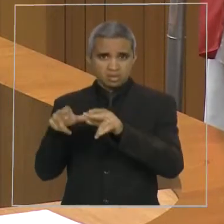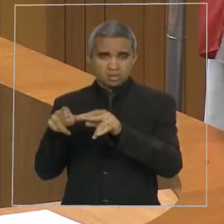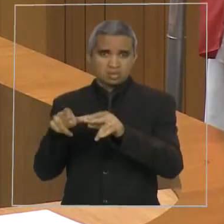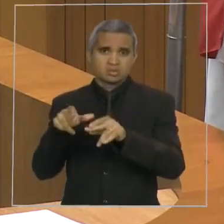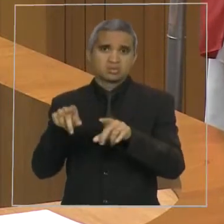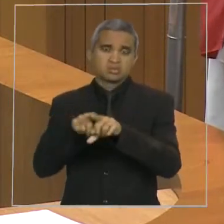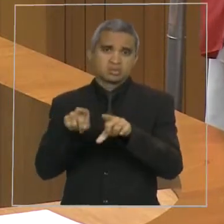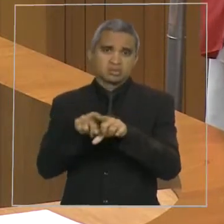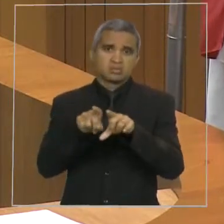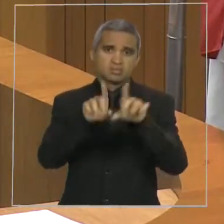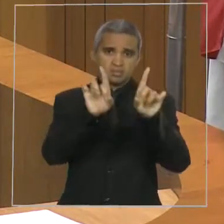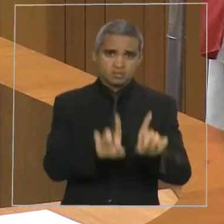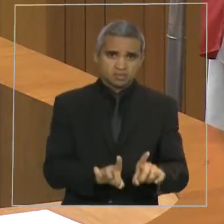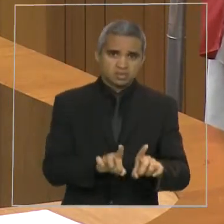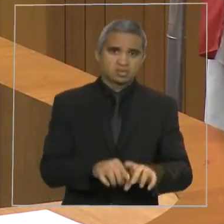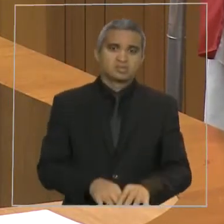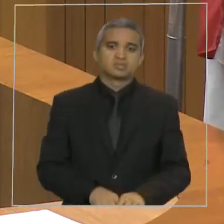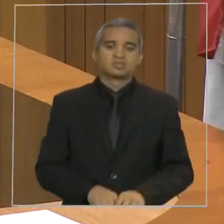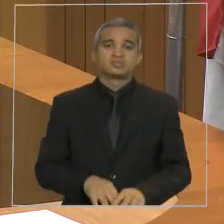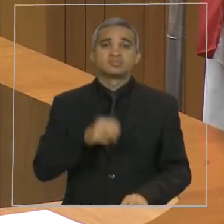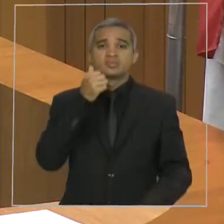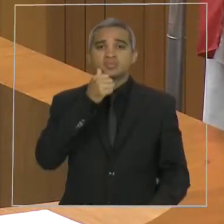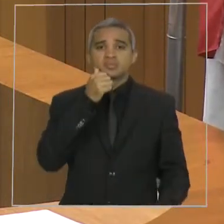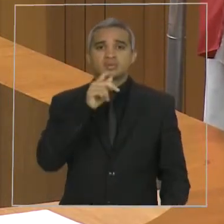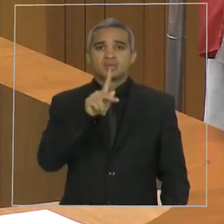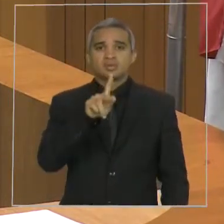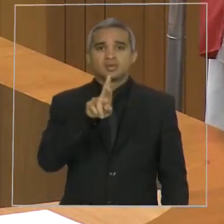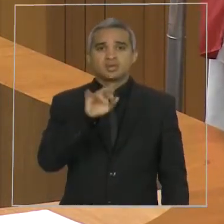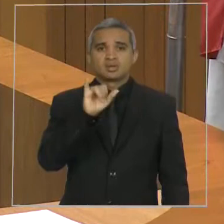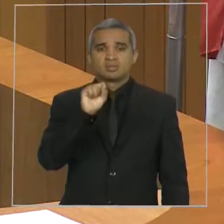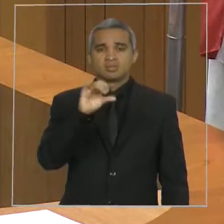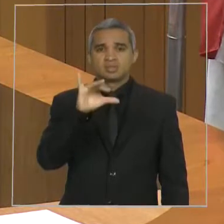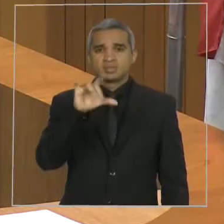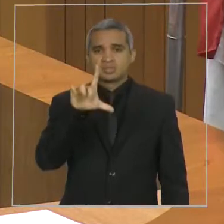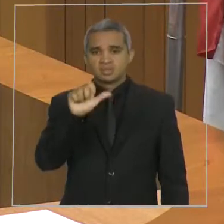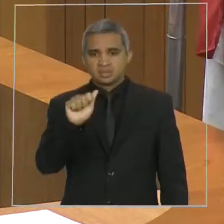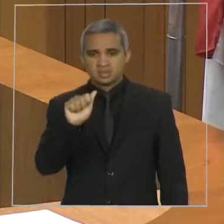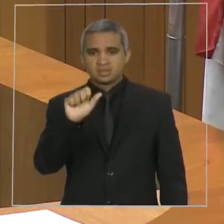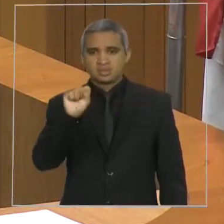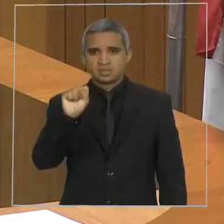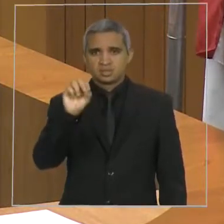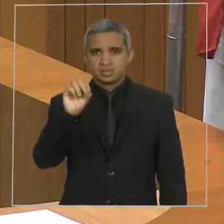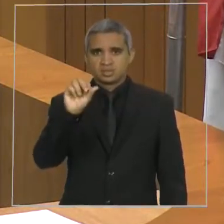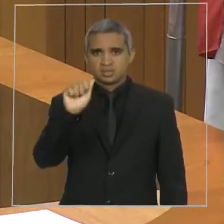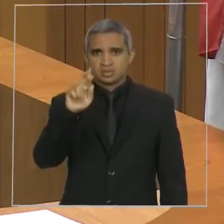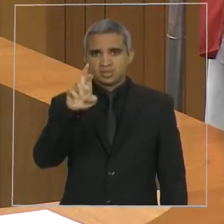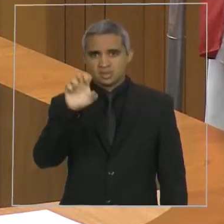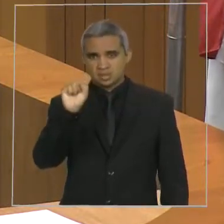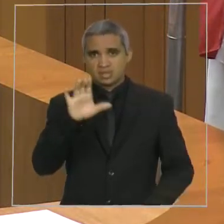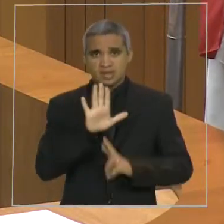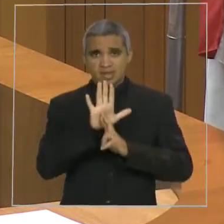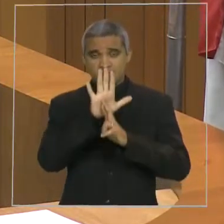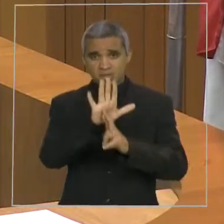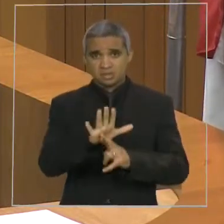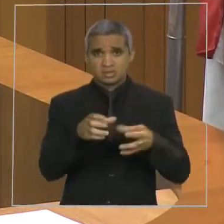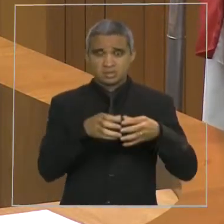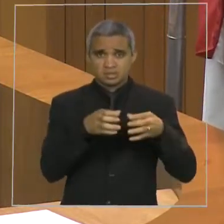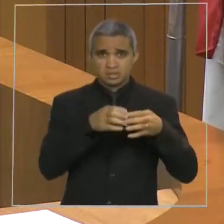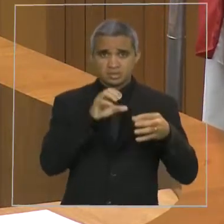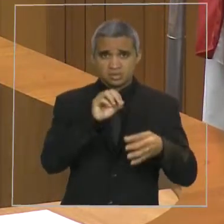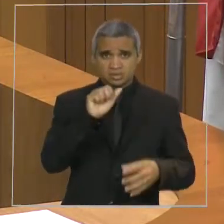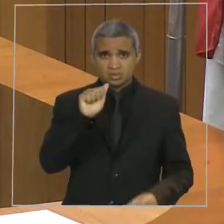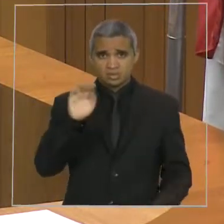Priscila Celares, representando a Comissão de Direitos das Pessoas com Deficiência da OAB Maranhão, o senhor Antônio